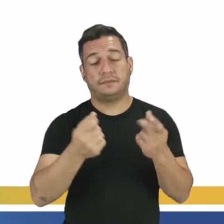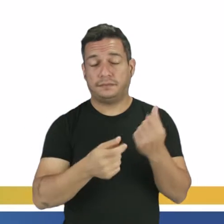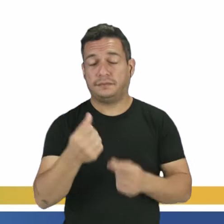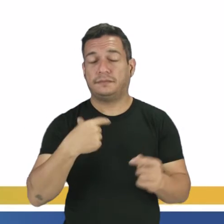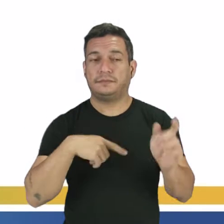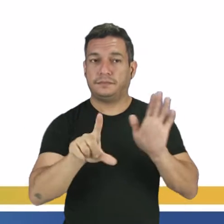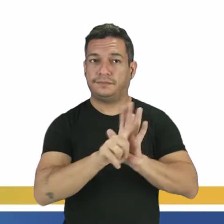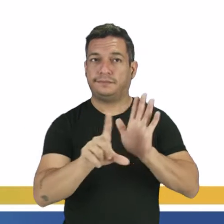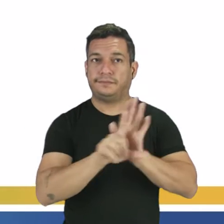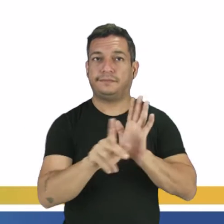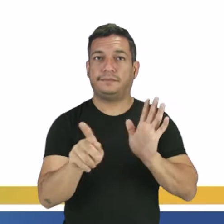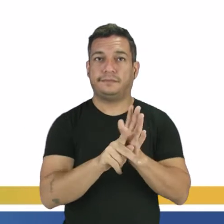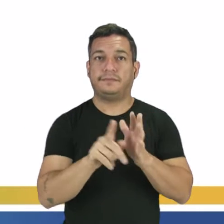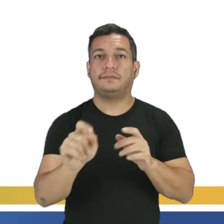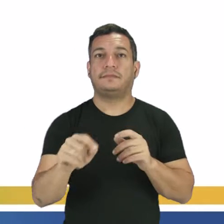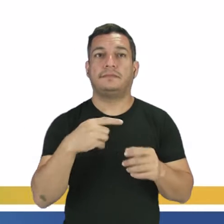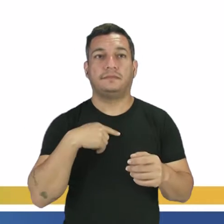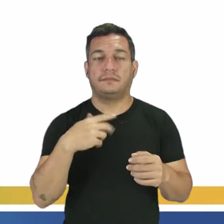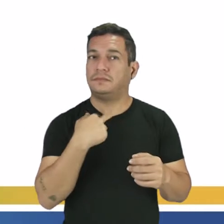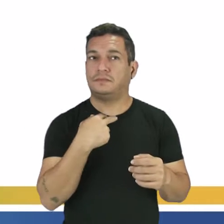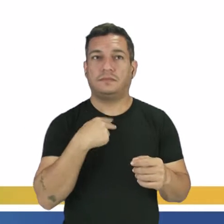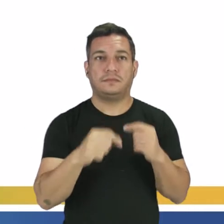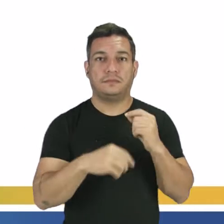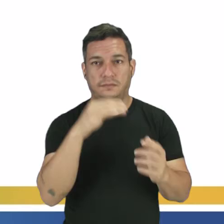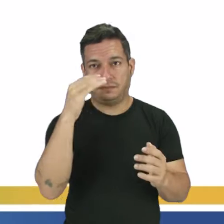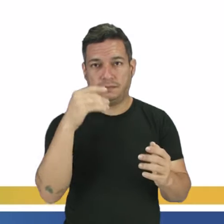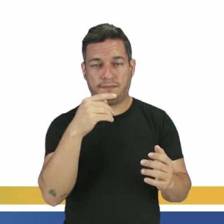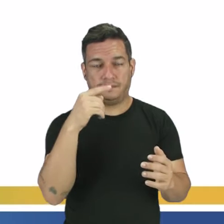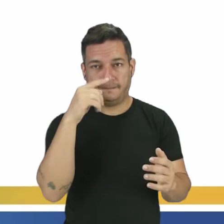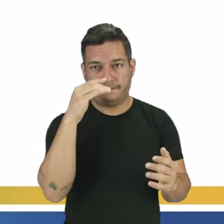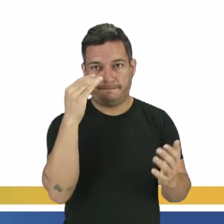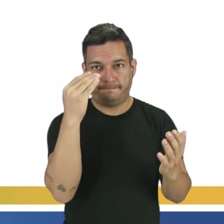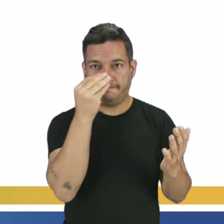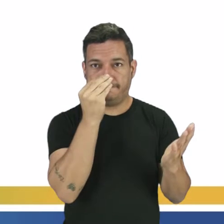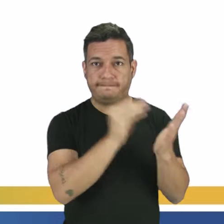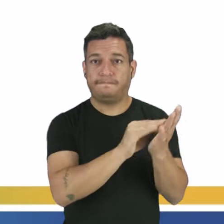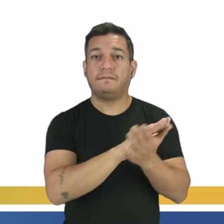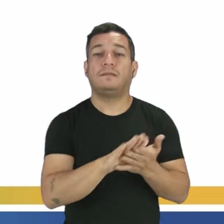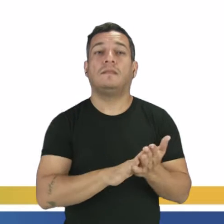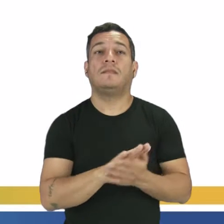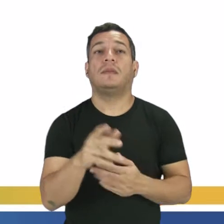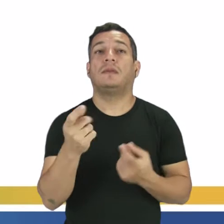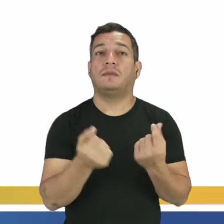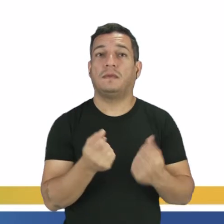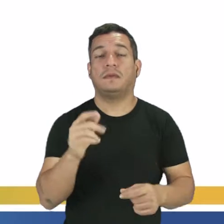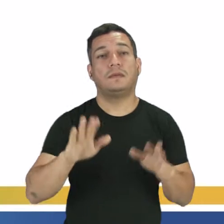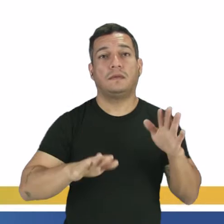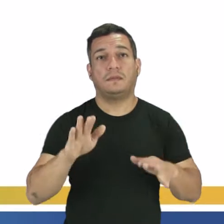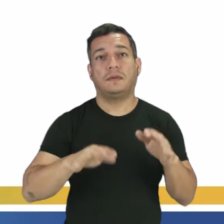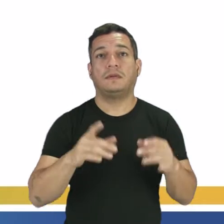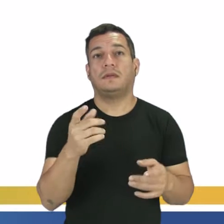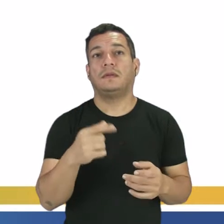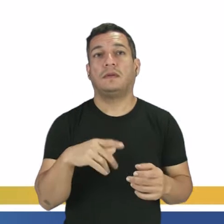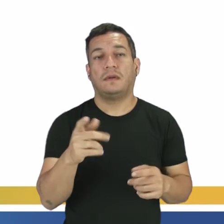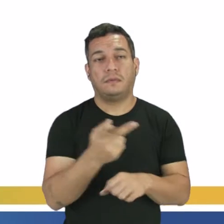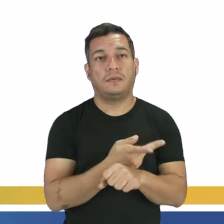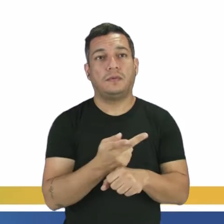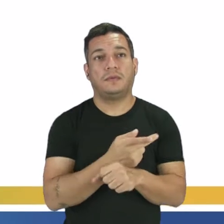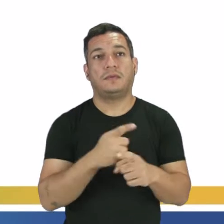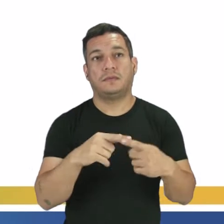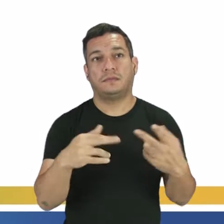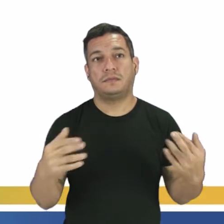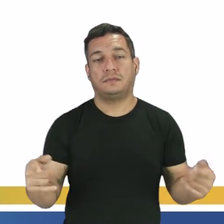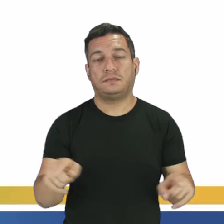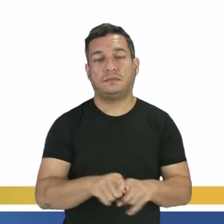próprias que não devem ser violadas. Os preços variam com a oferta e a procura de cada